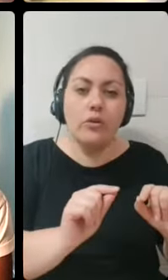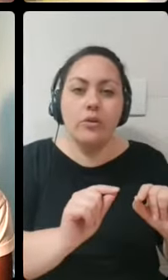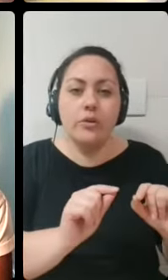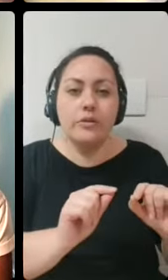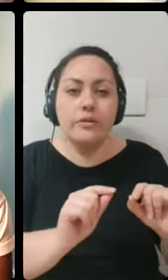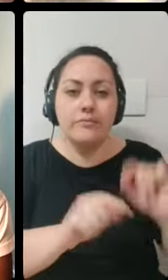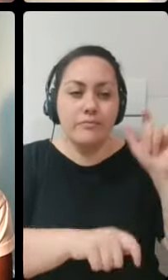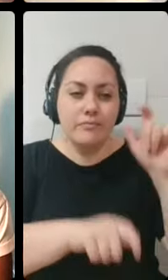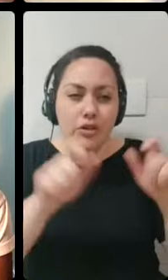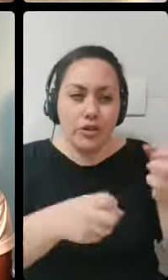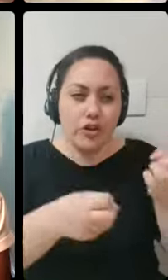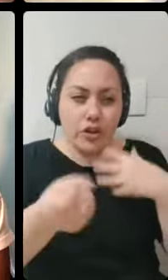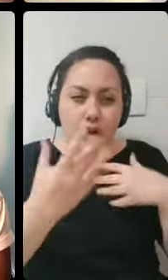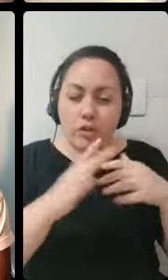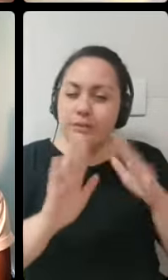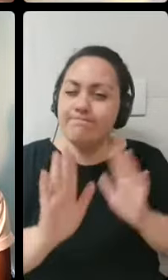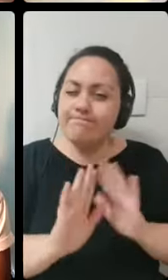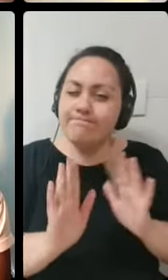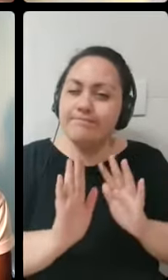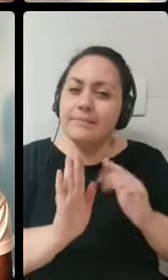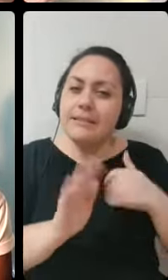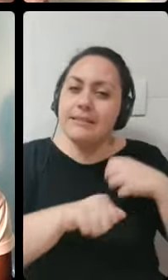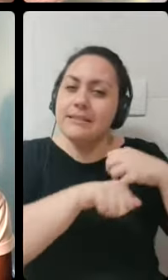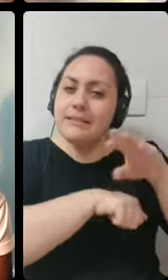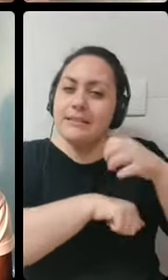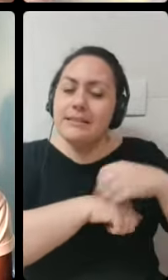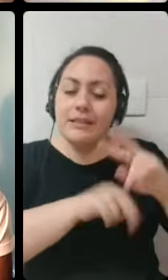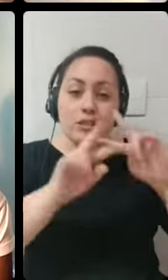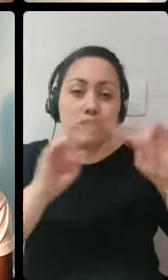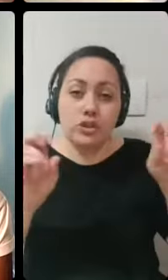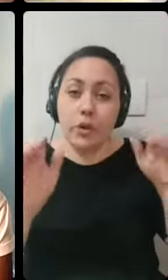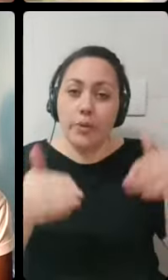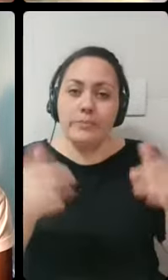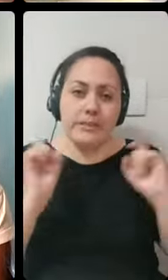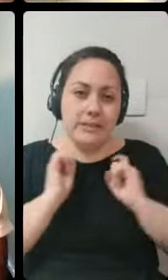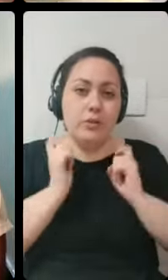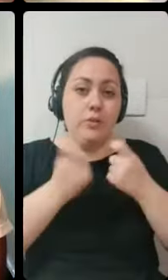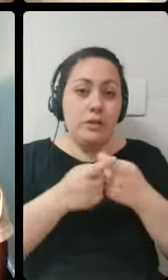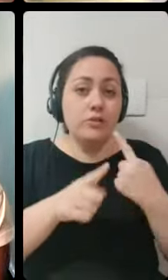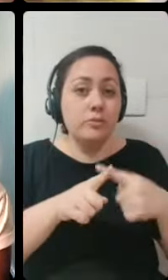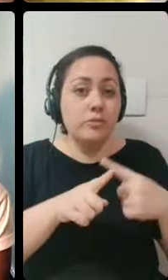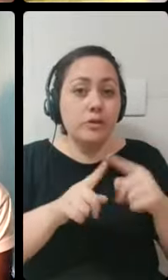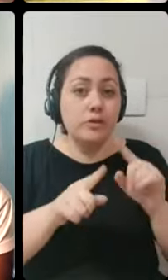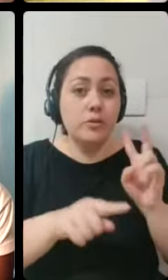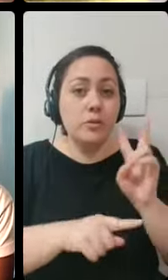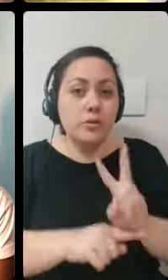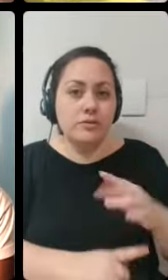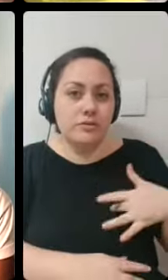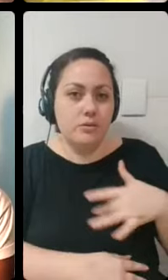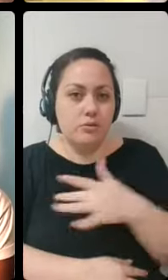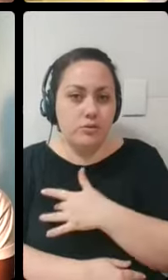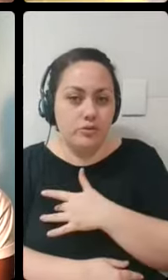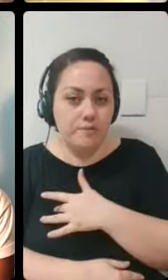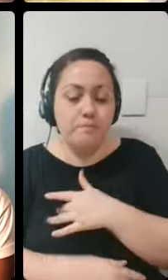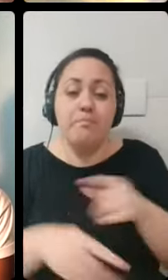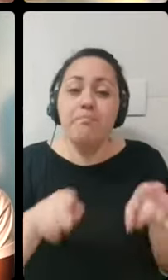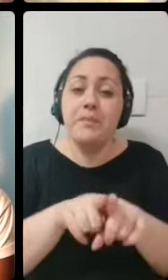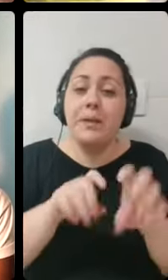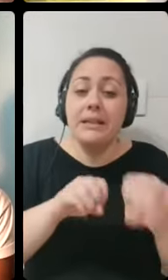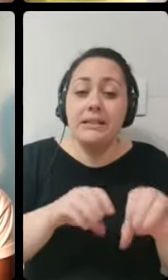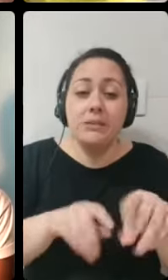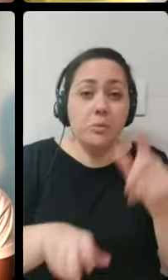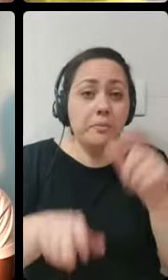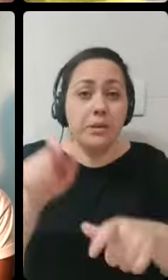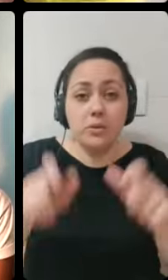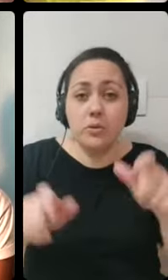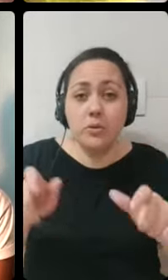em questão de sexualidade. E falando de ensino, a gente abre portas para as pessoas, tipo, elas não sabiam o que era um Enem, elas não sabiam que